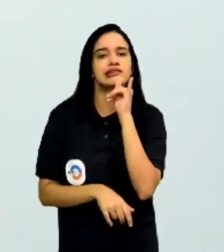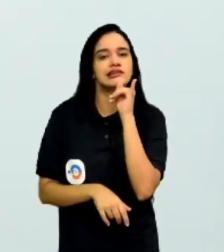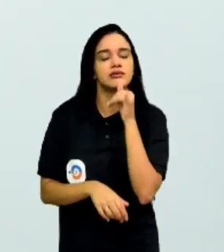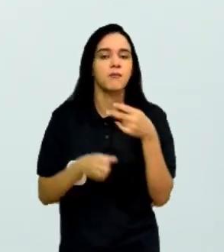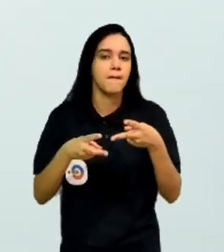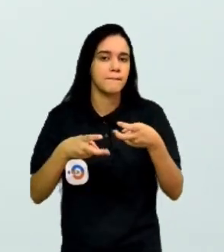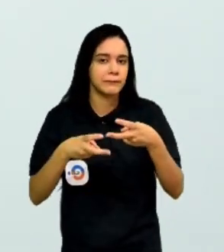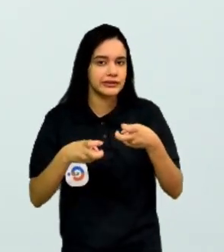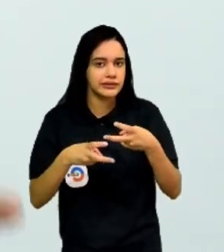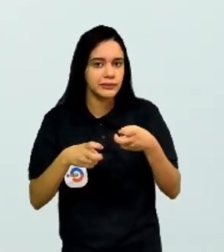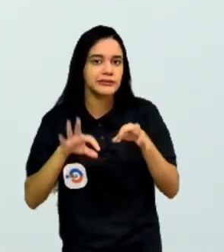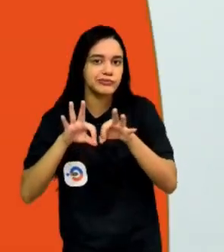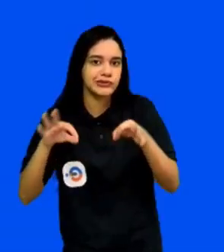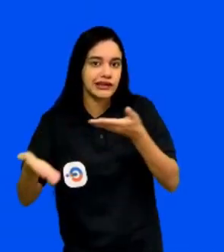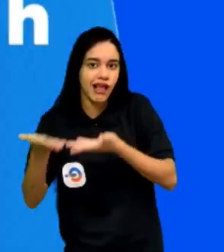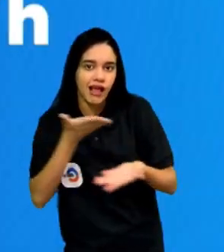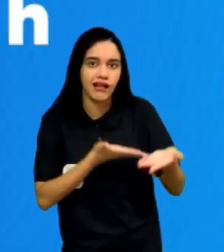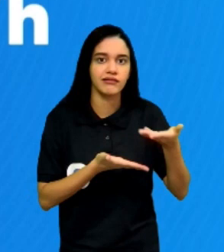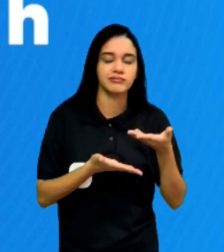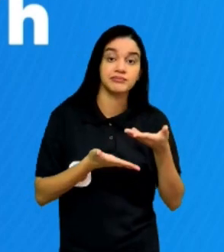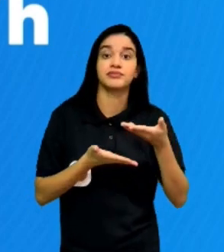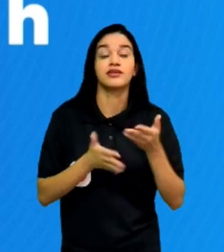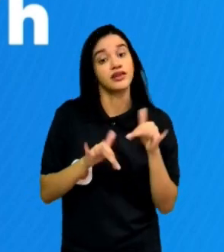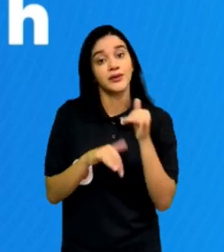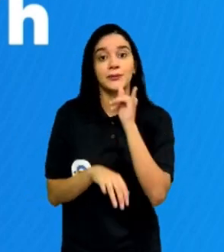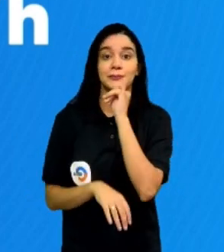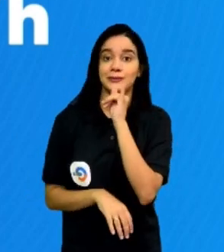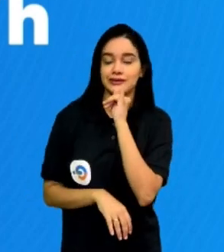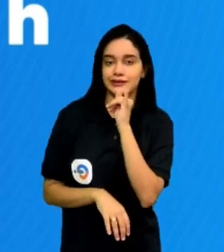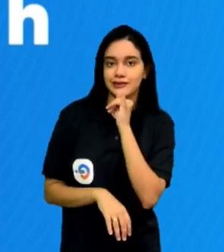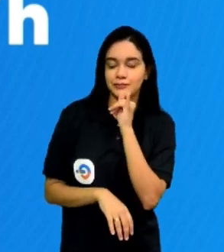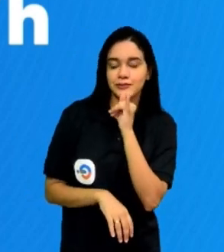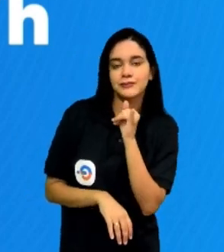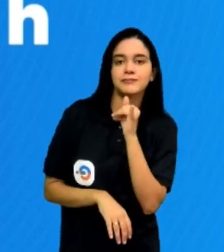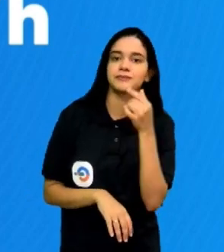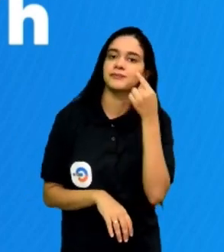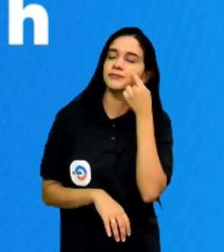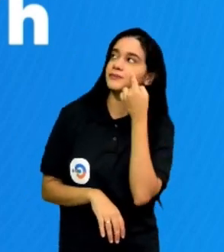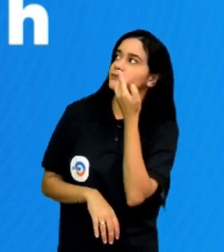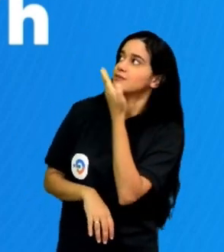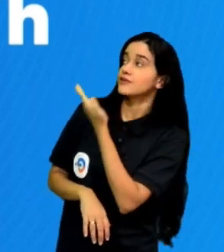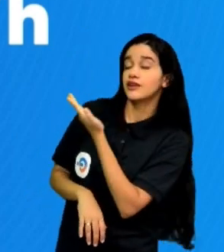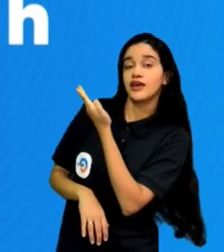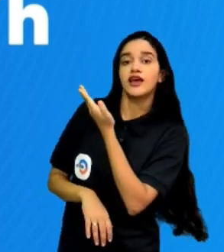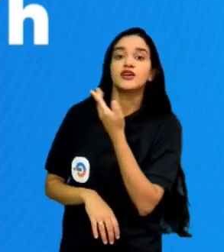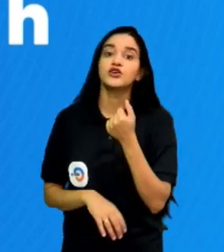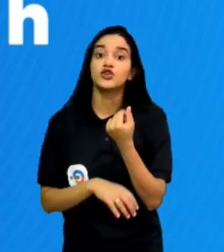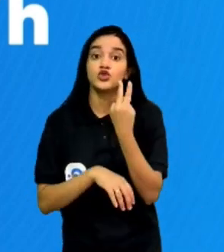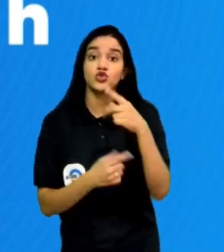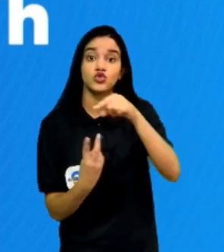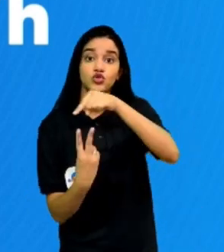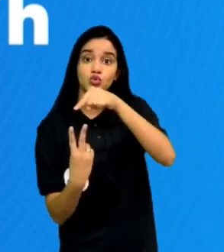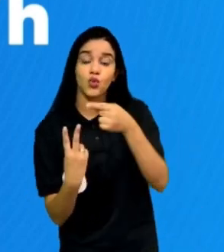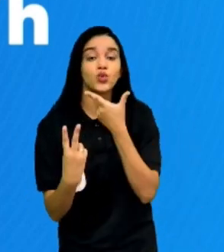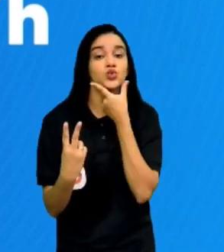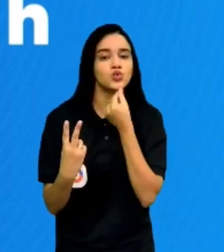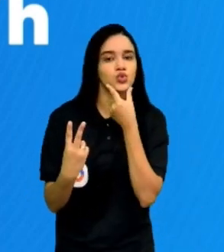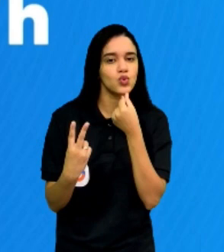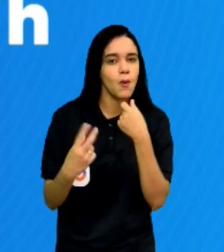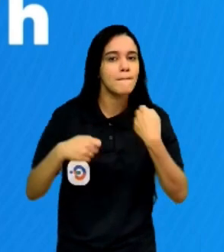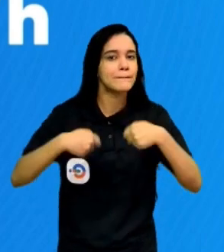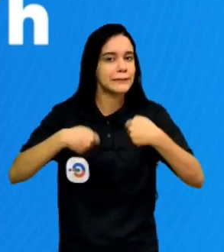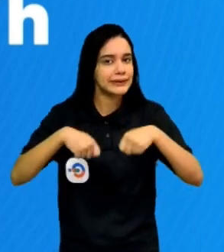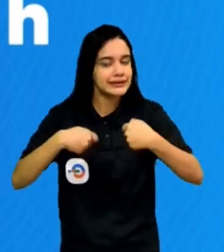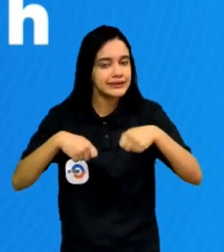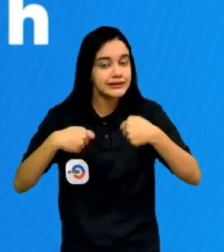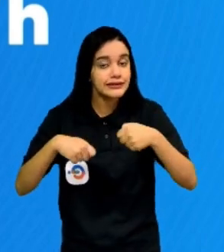as grandezas e a relação entre elas. Então, por exemplo, suponha aí que esses dois rapazes precisam ir entre esses dois pontos indicados